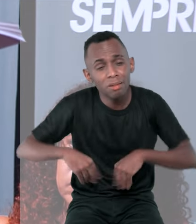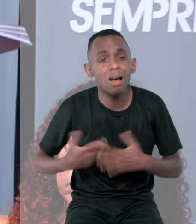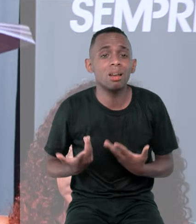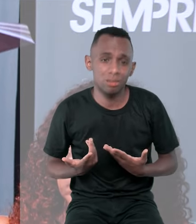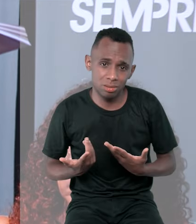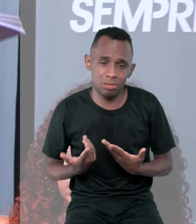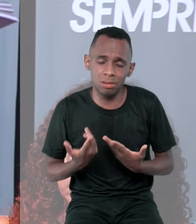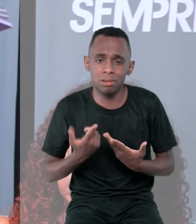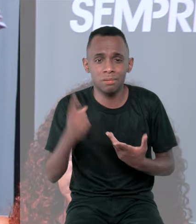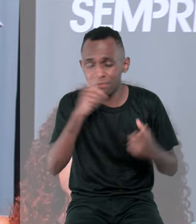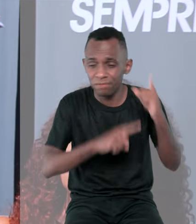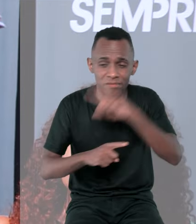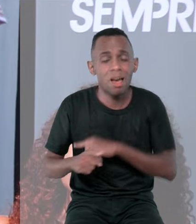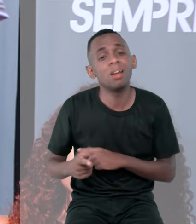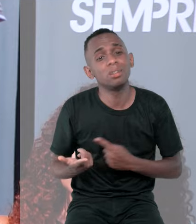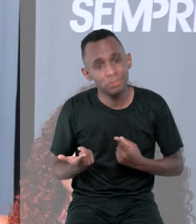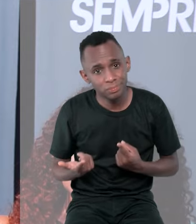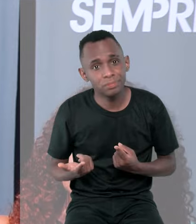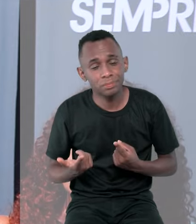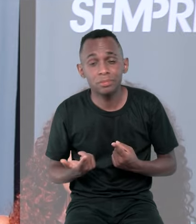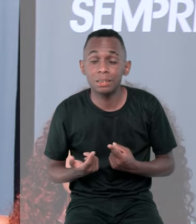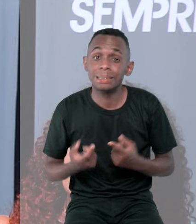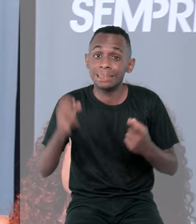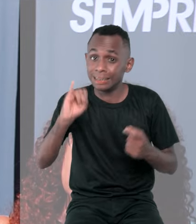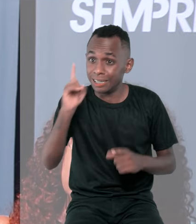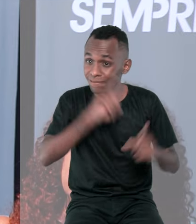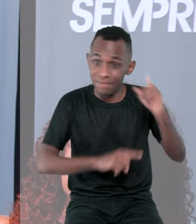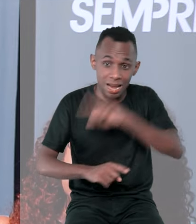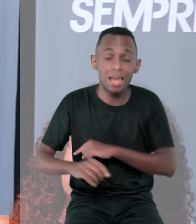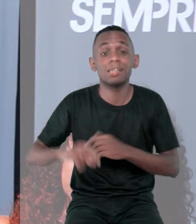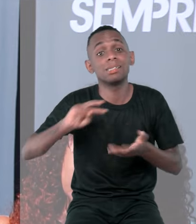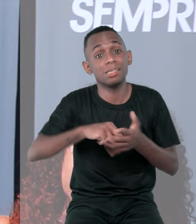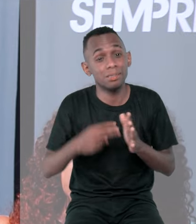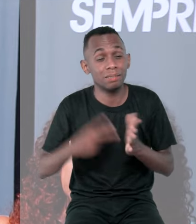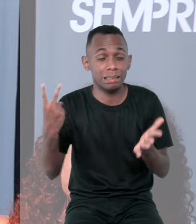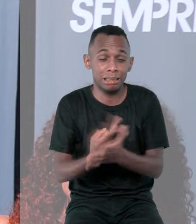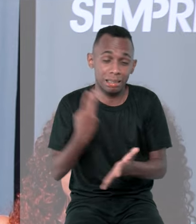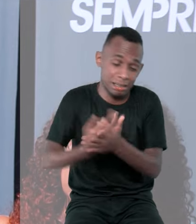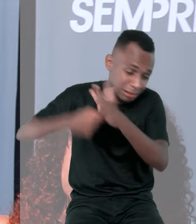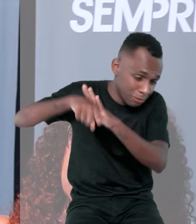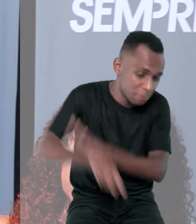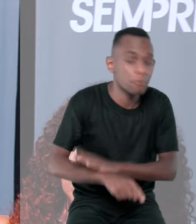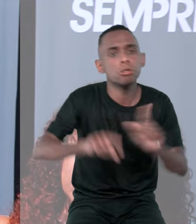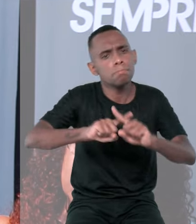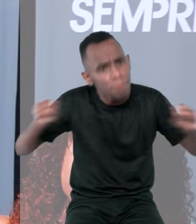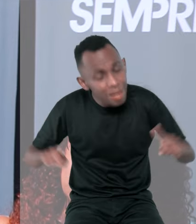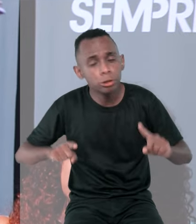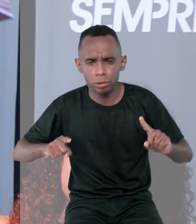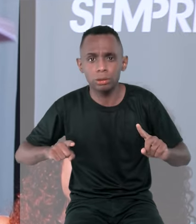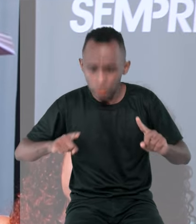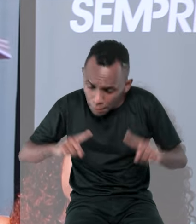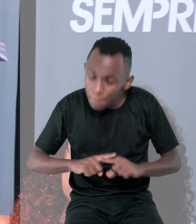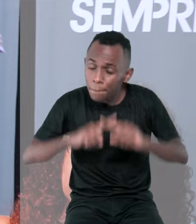falhar, no nosso caso, pode resultar no erro fatal. Ainda assim, Pedro,